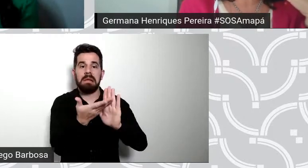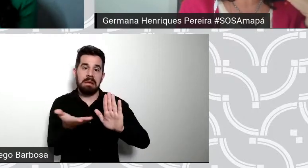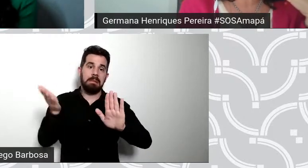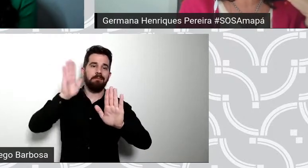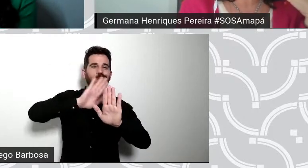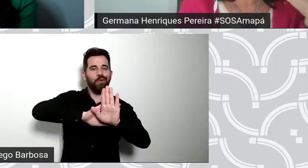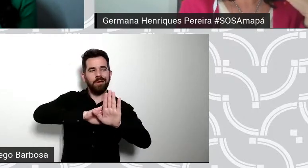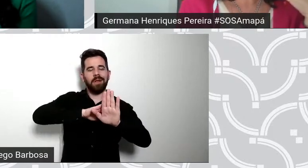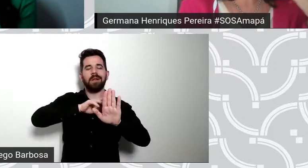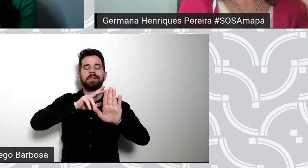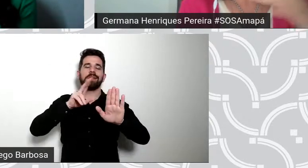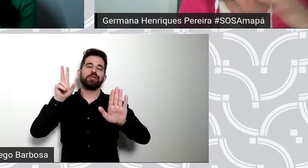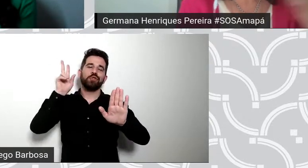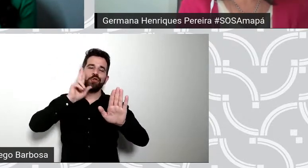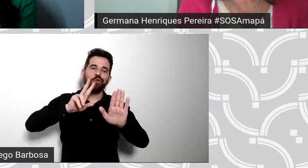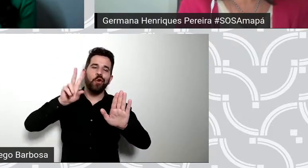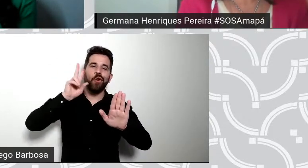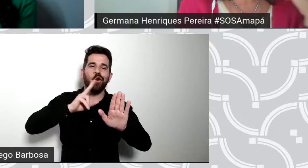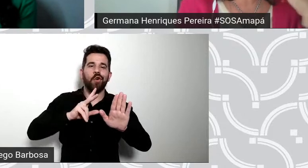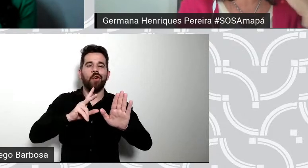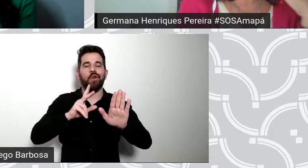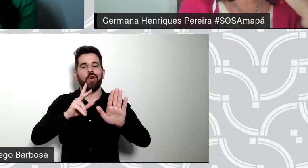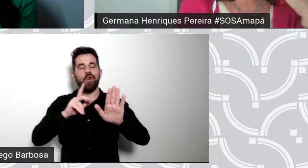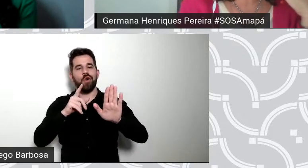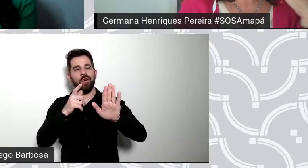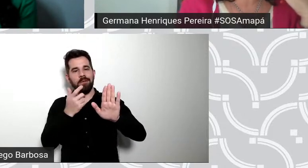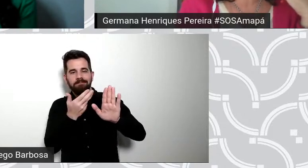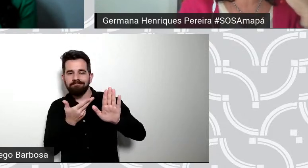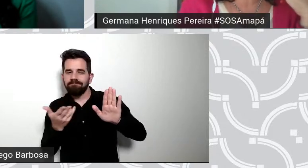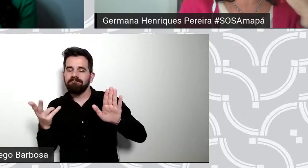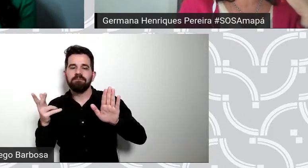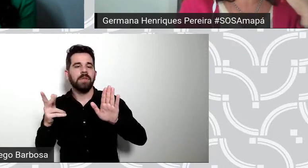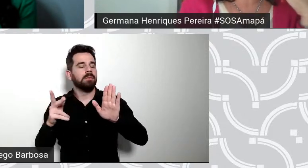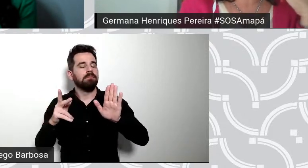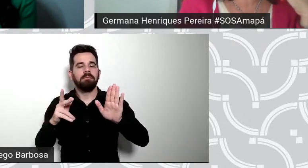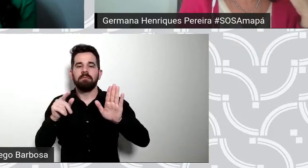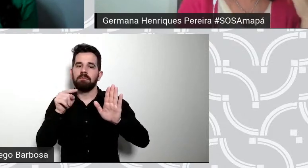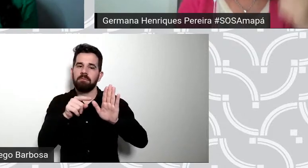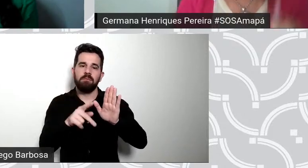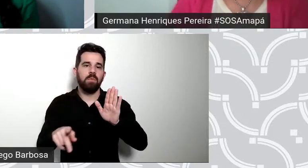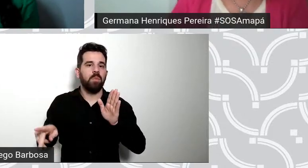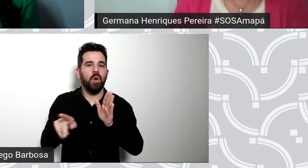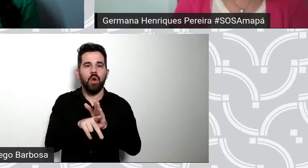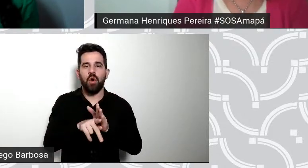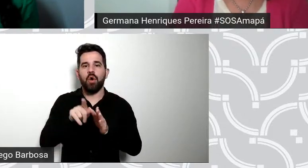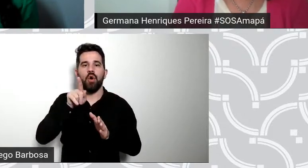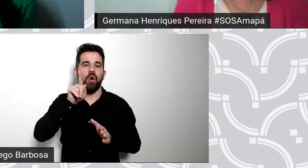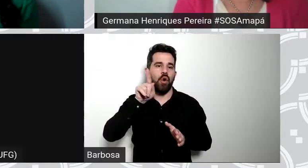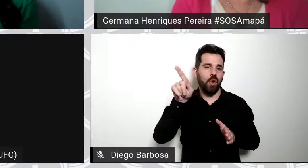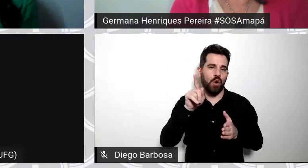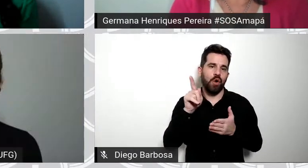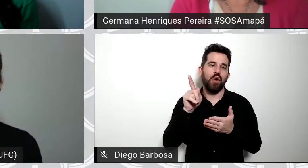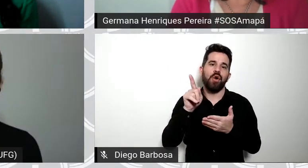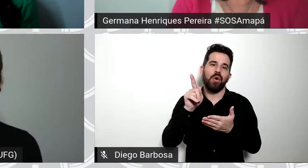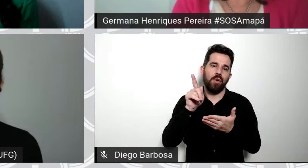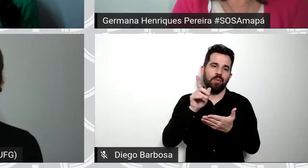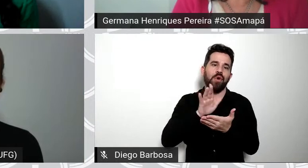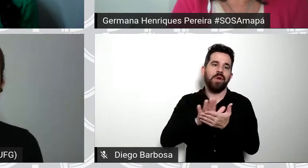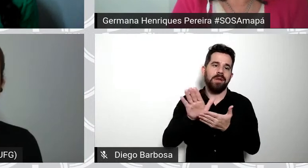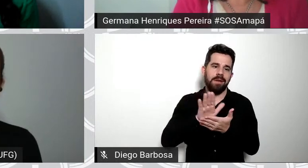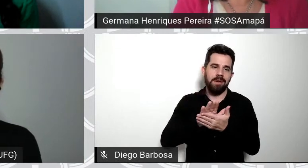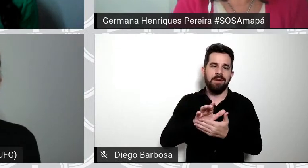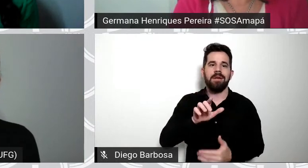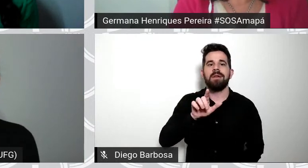fundo histórico, ancorando todo esse projeto lá da Livraria do Globo, que era a